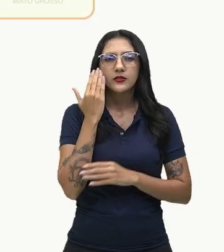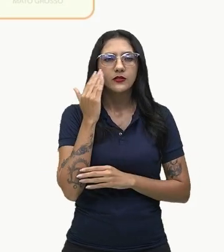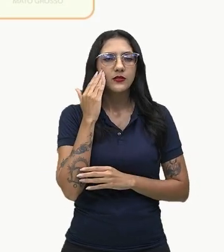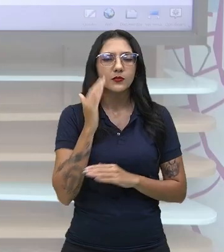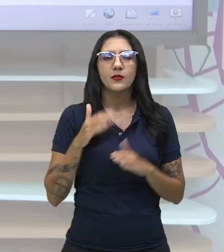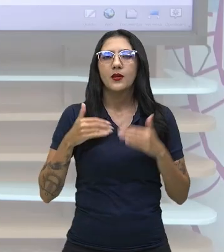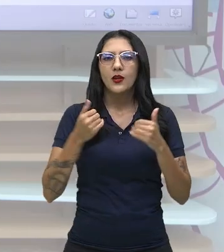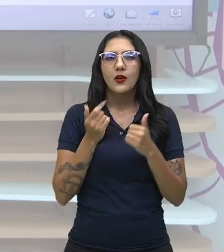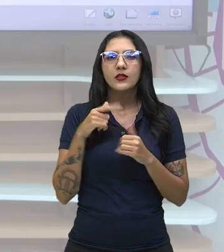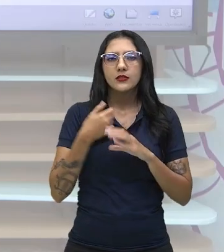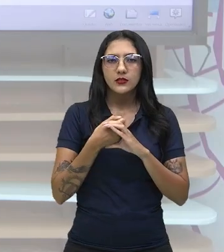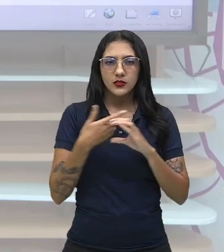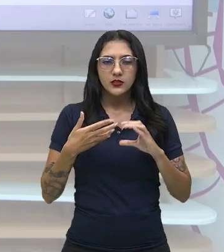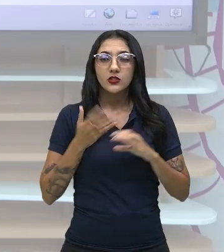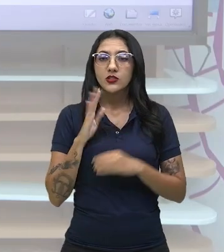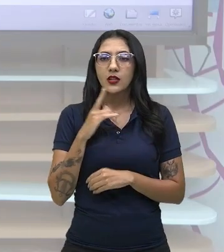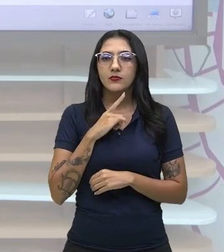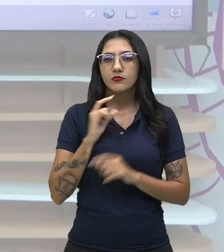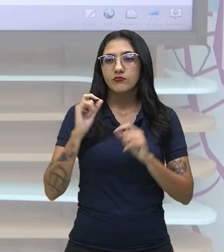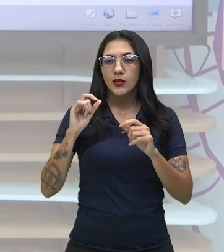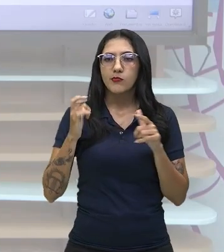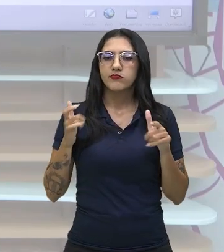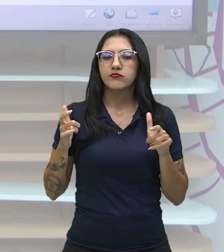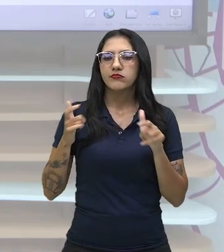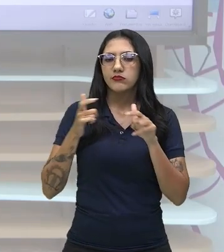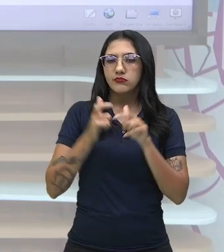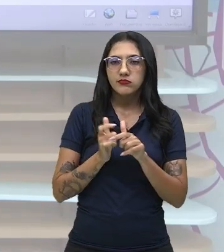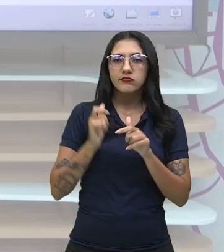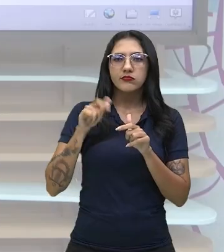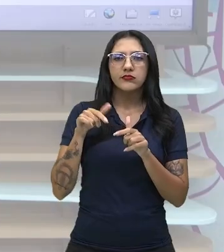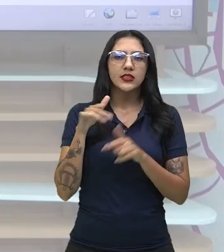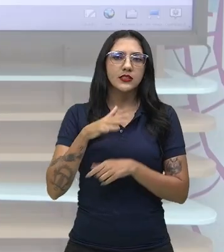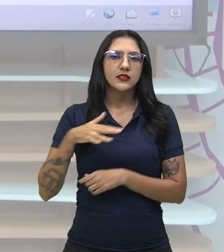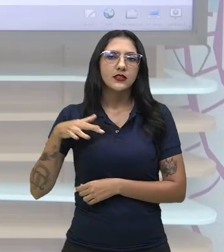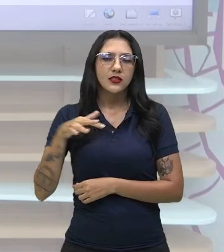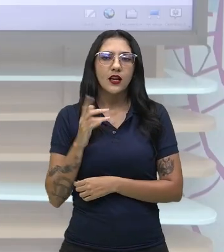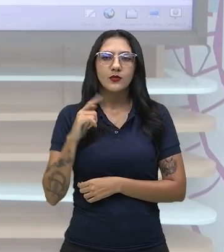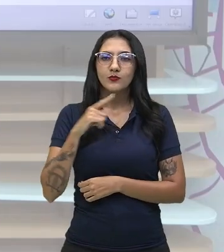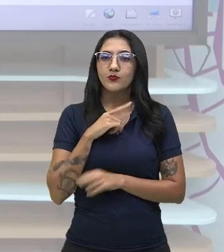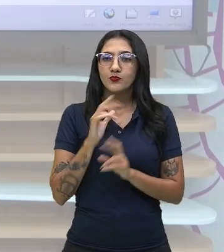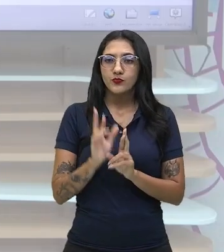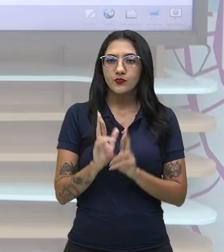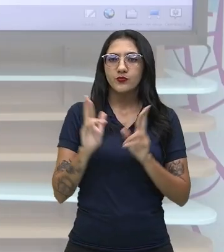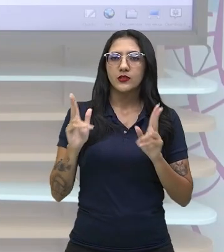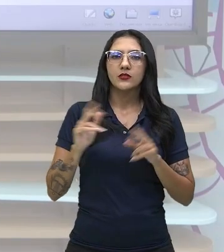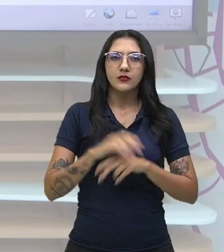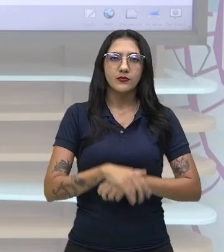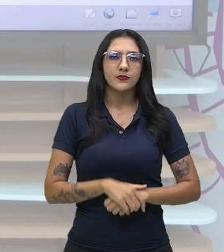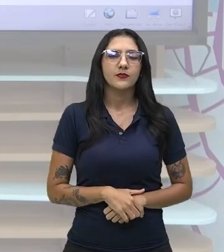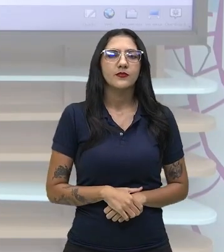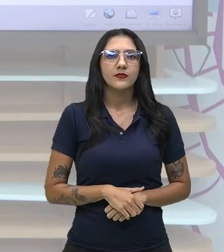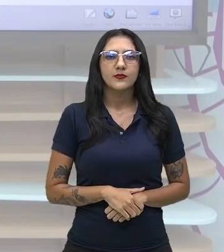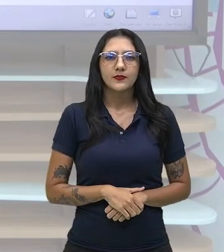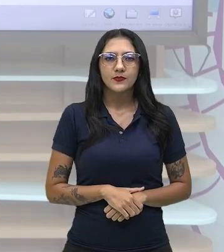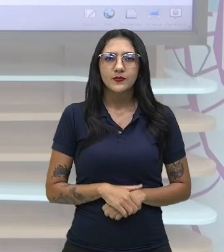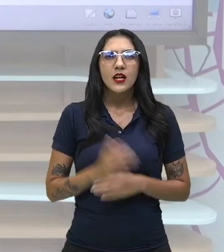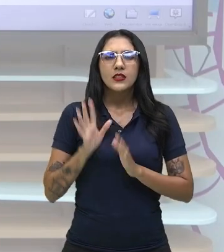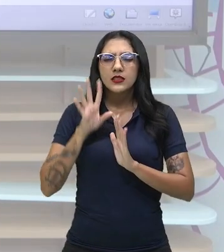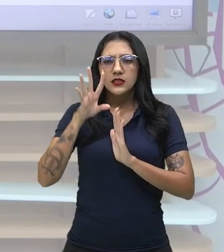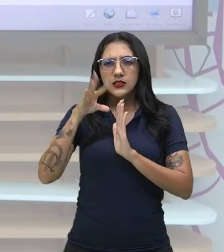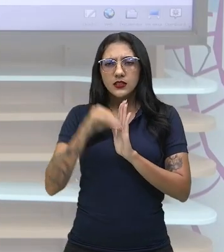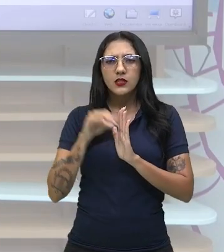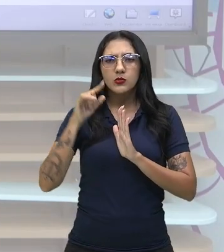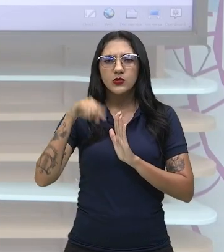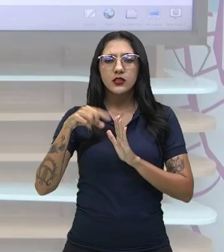município. Então, já são unidades menores ali do que os estados. E dentro desses municípios, a gente vai